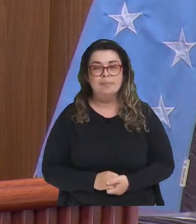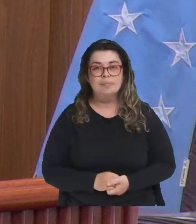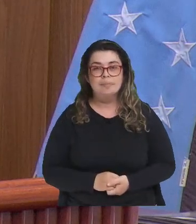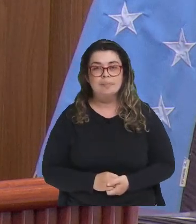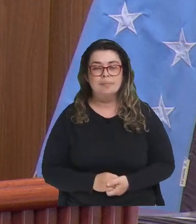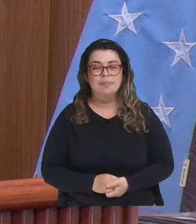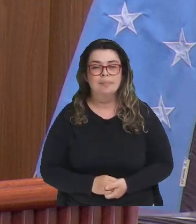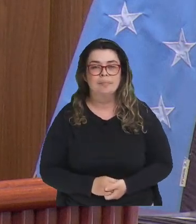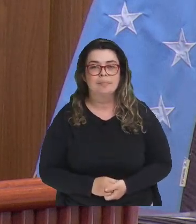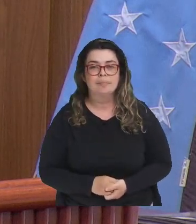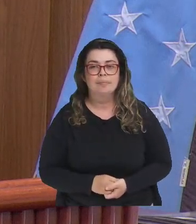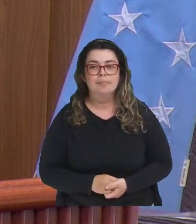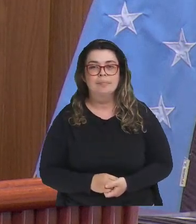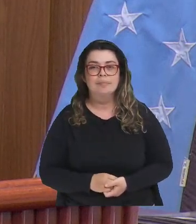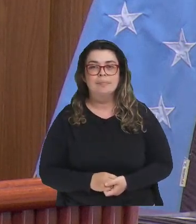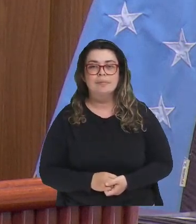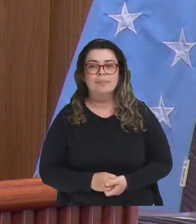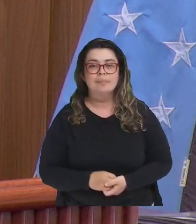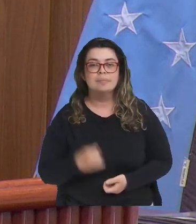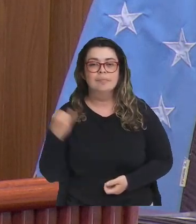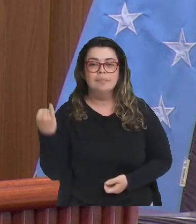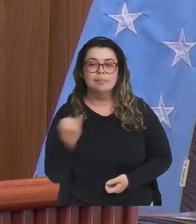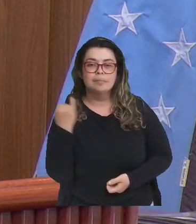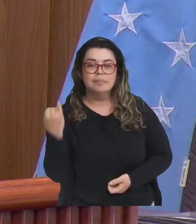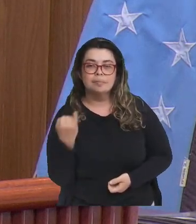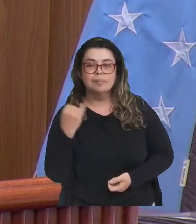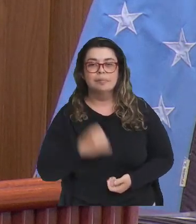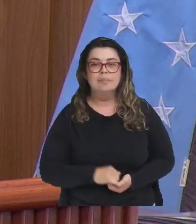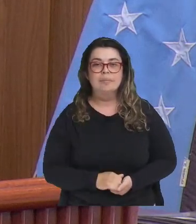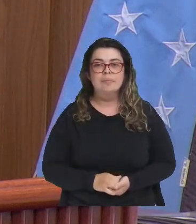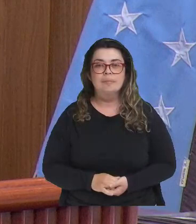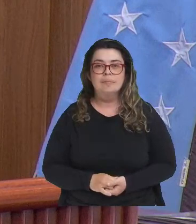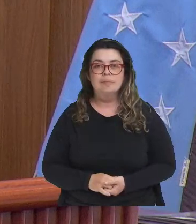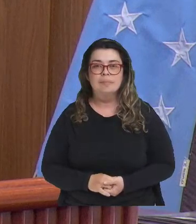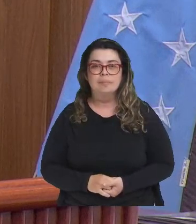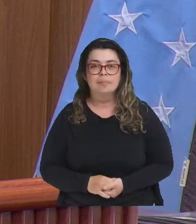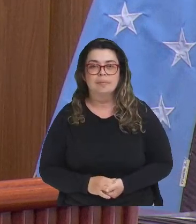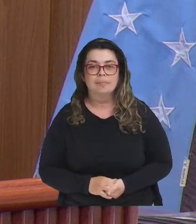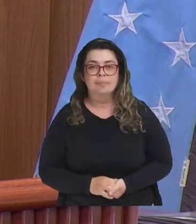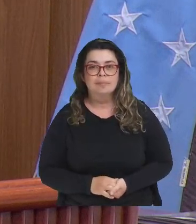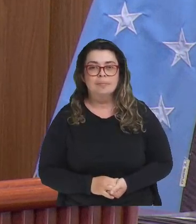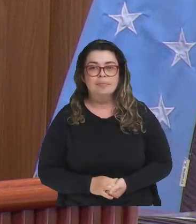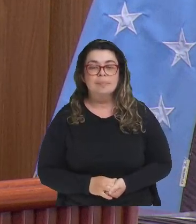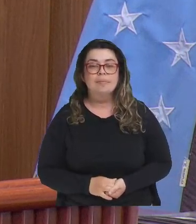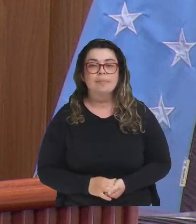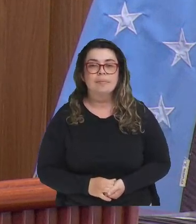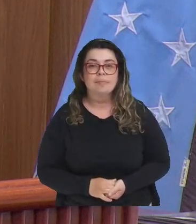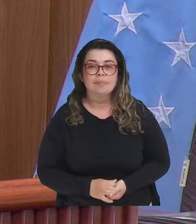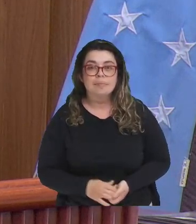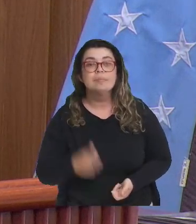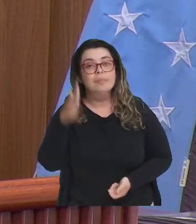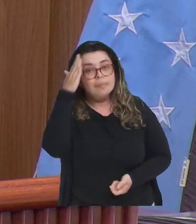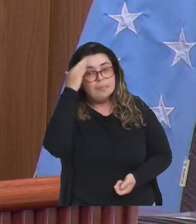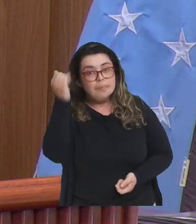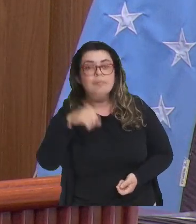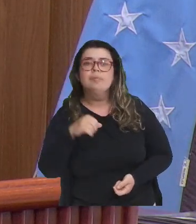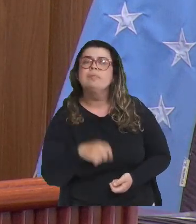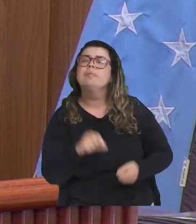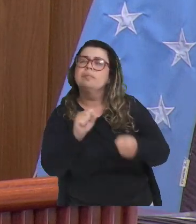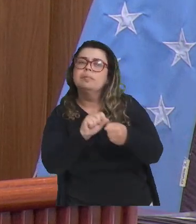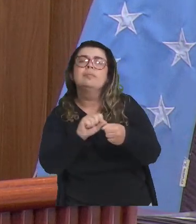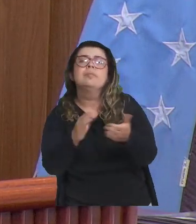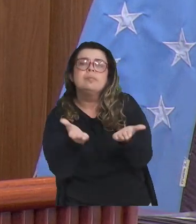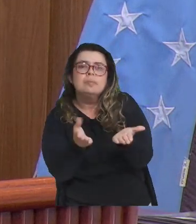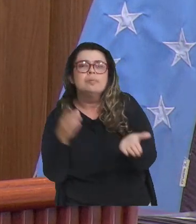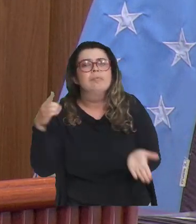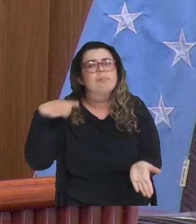não é? É muito importante que as pessoas tenham esse engajamento, queiram saber o que é um deputado, o que é um